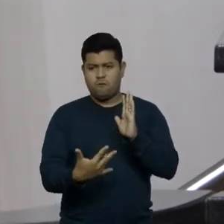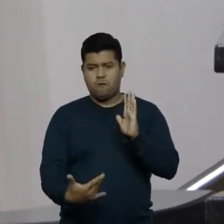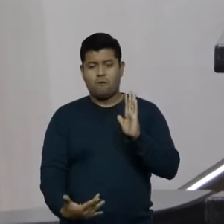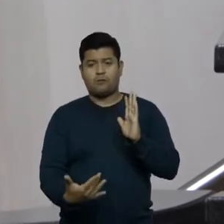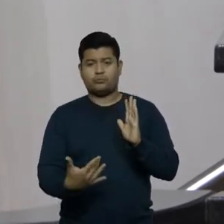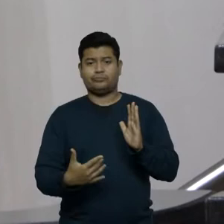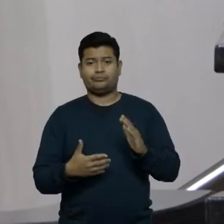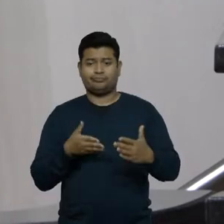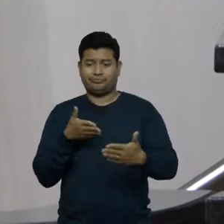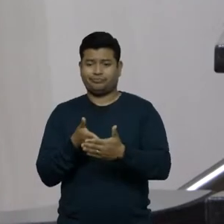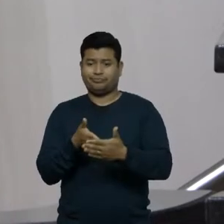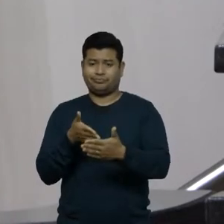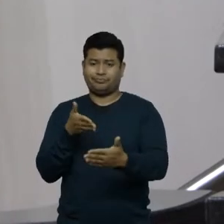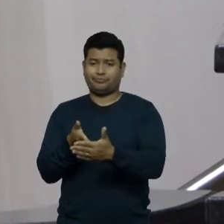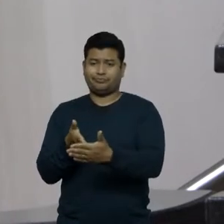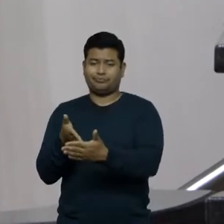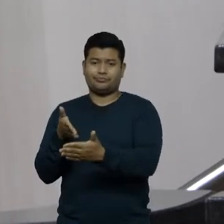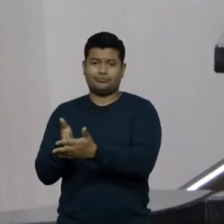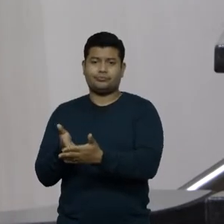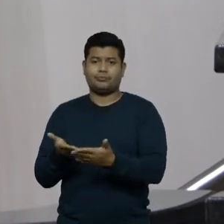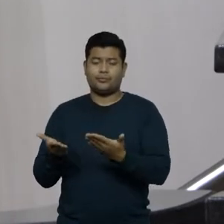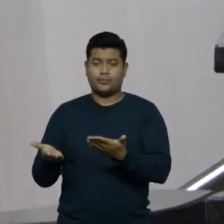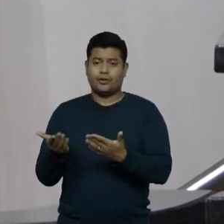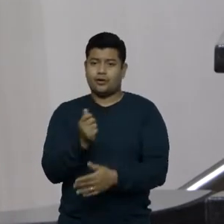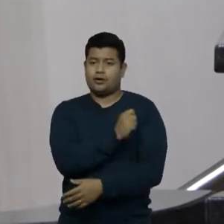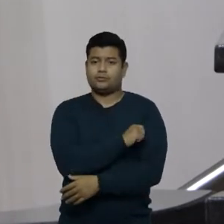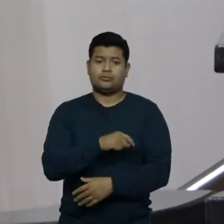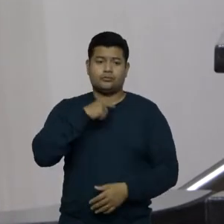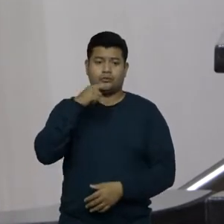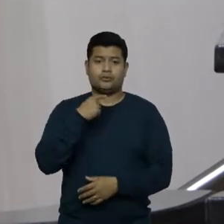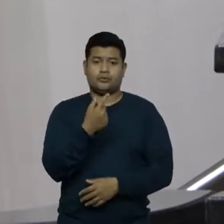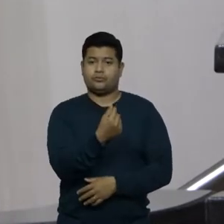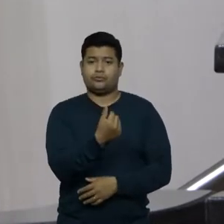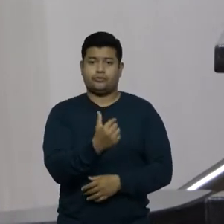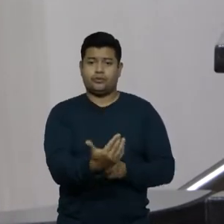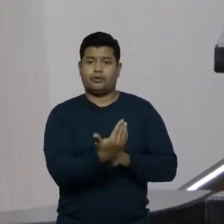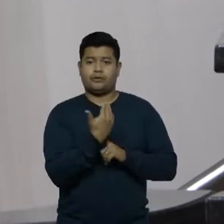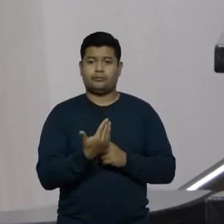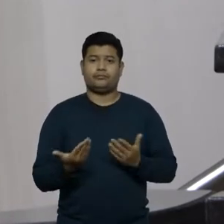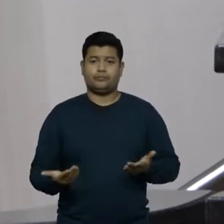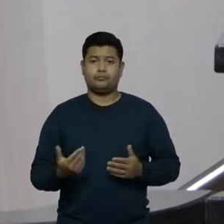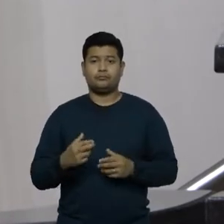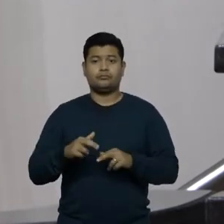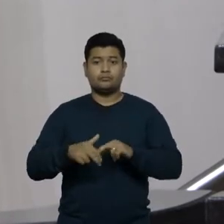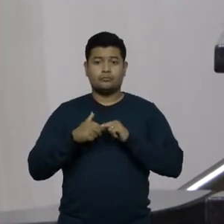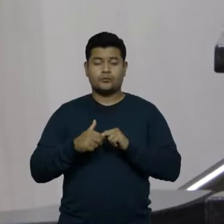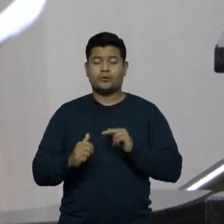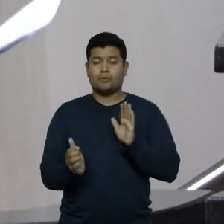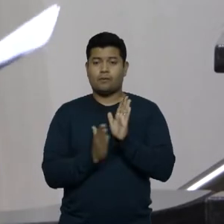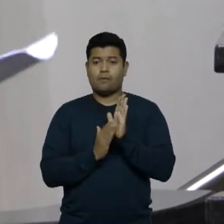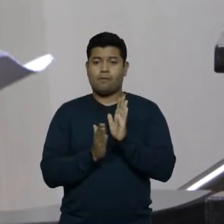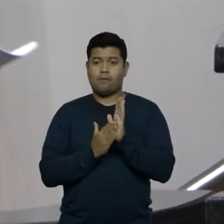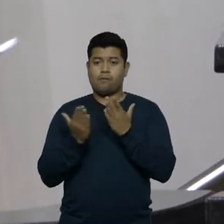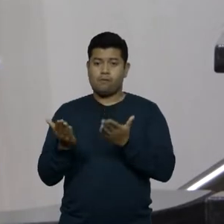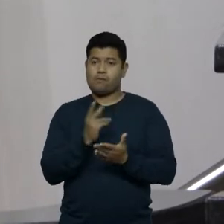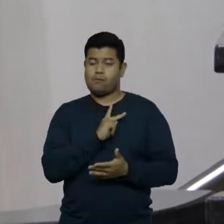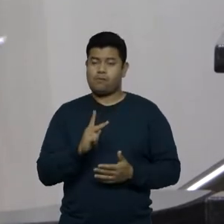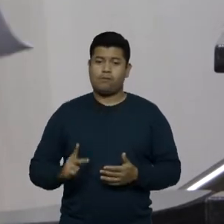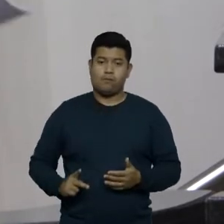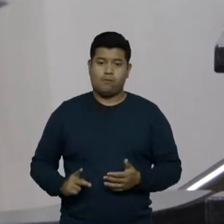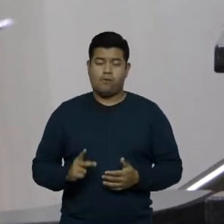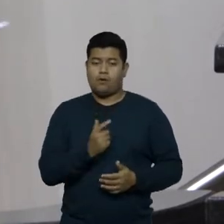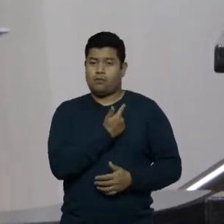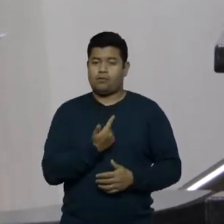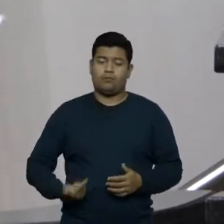obstáculos e ficam os estudantes sem o benefício por isso crise clusive uma proposição o governo do estado pedindo a